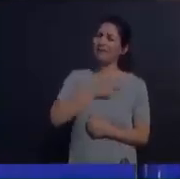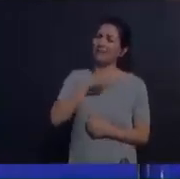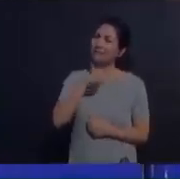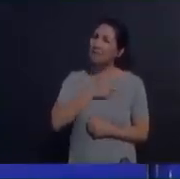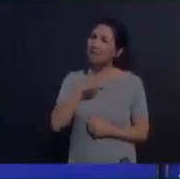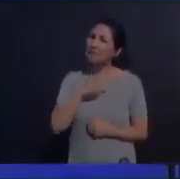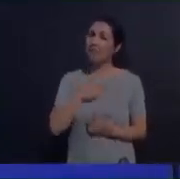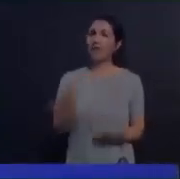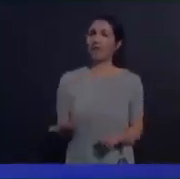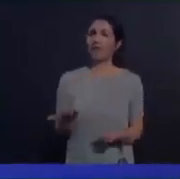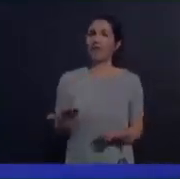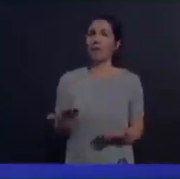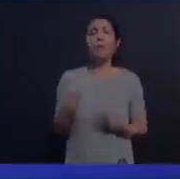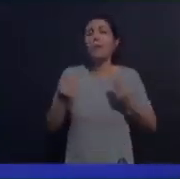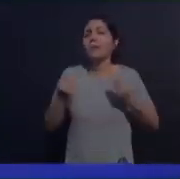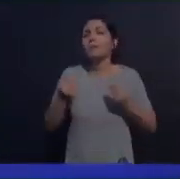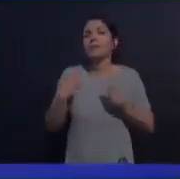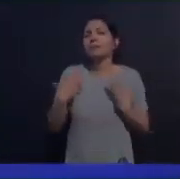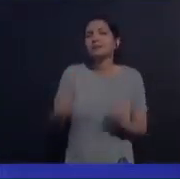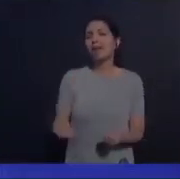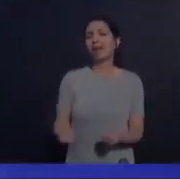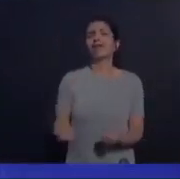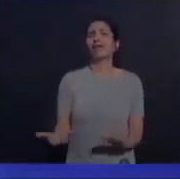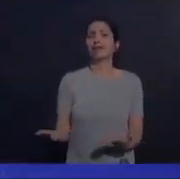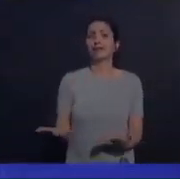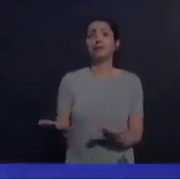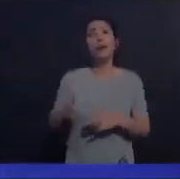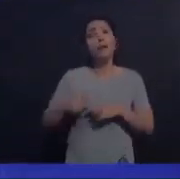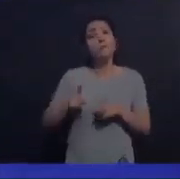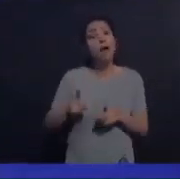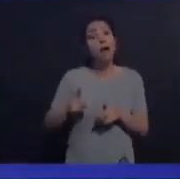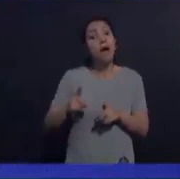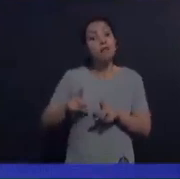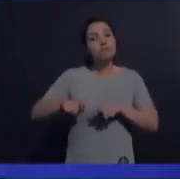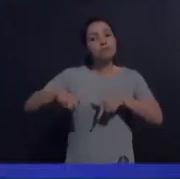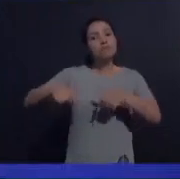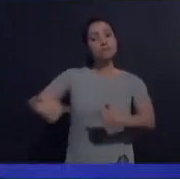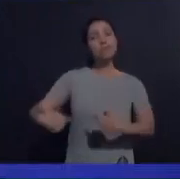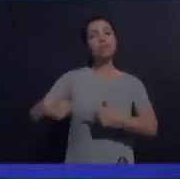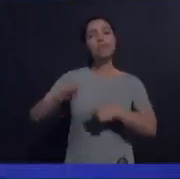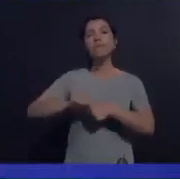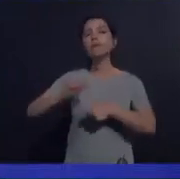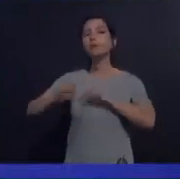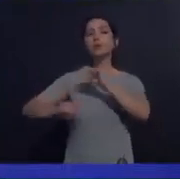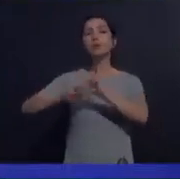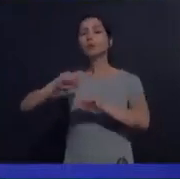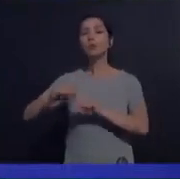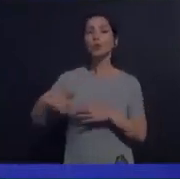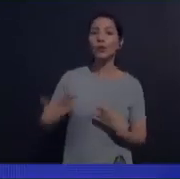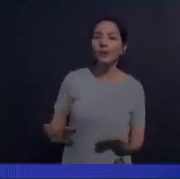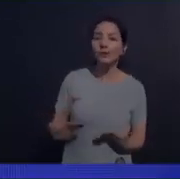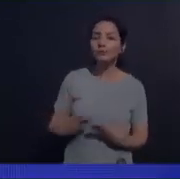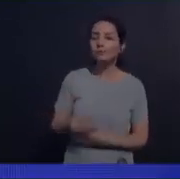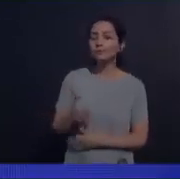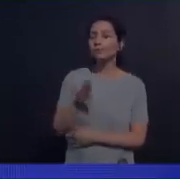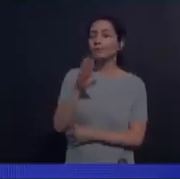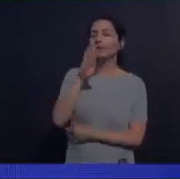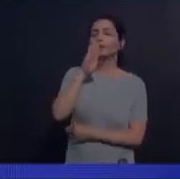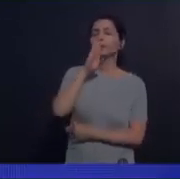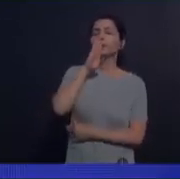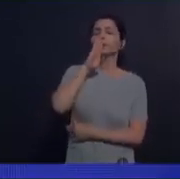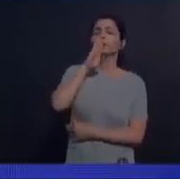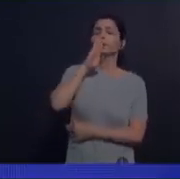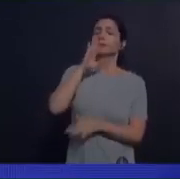feio, nós não podemos aceitar. Mas sabe o que a gente tem que fazer? Nos calar. Nos calar é sabedoria, quando a